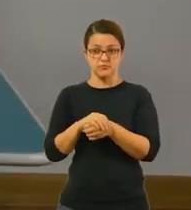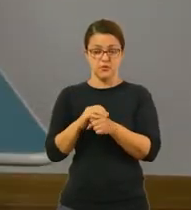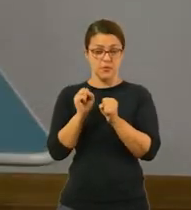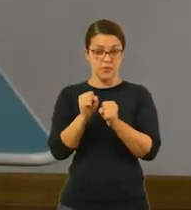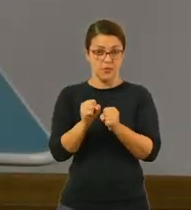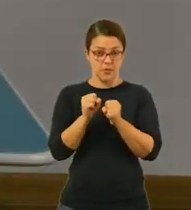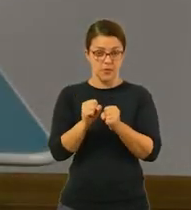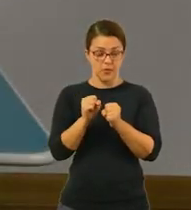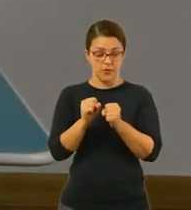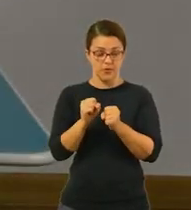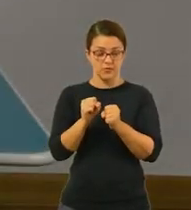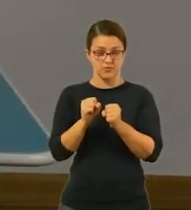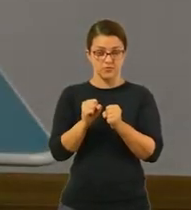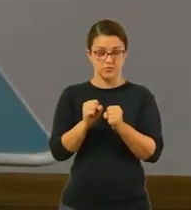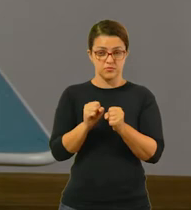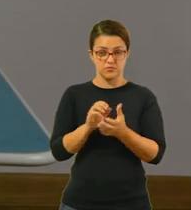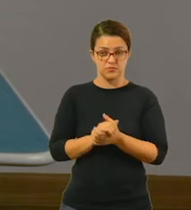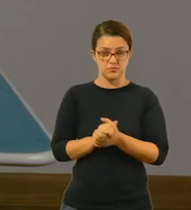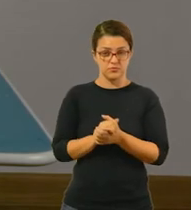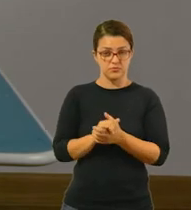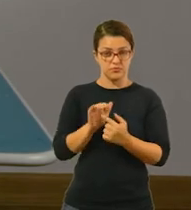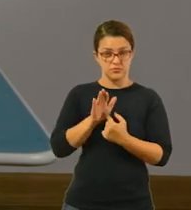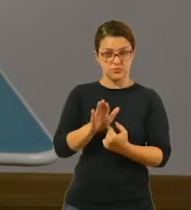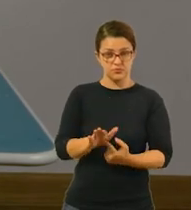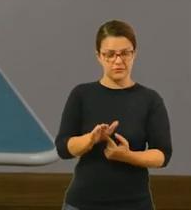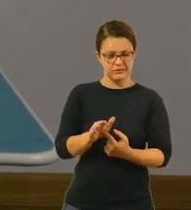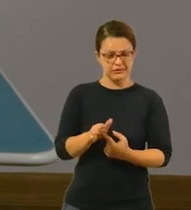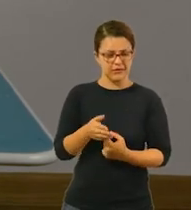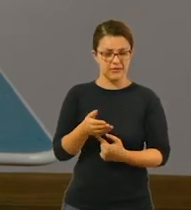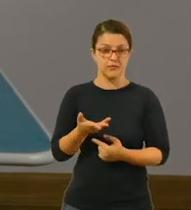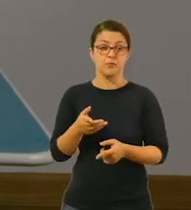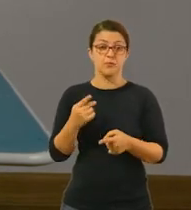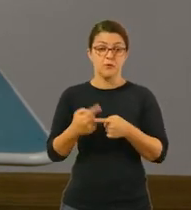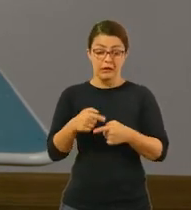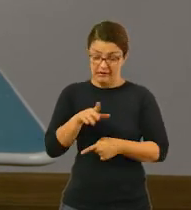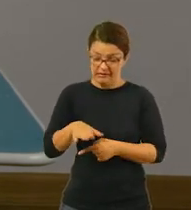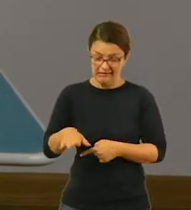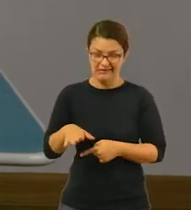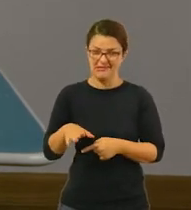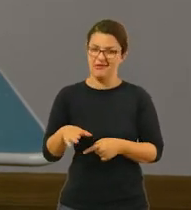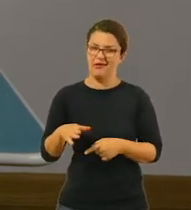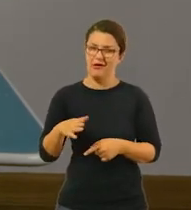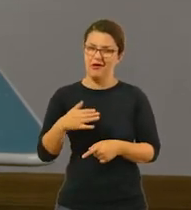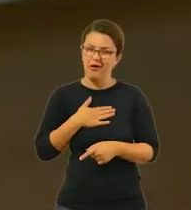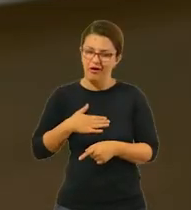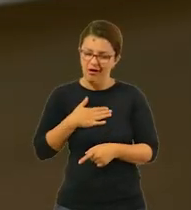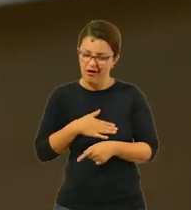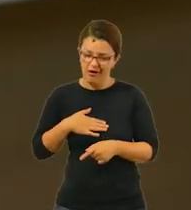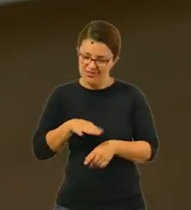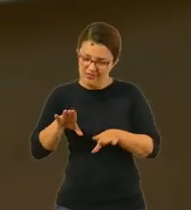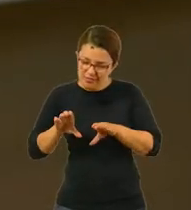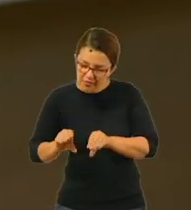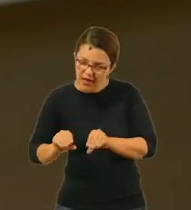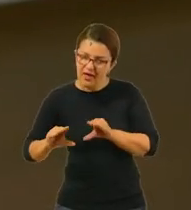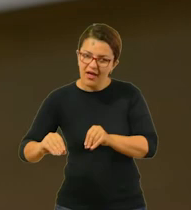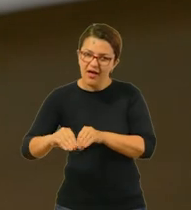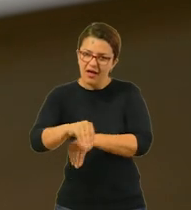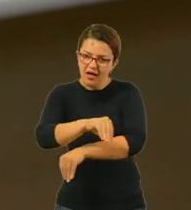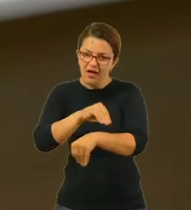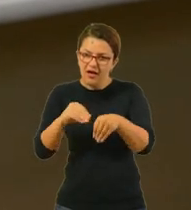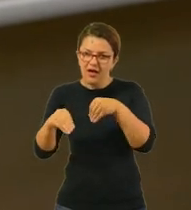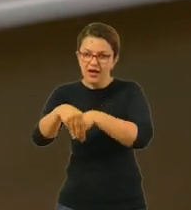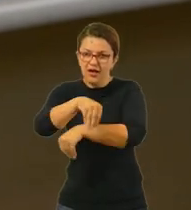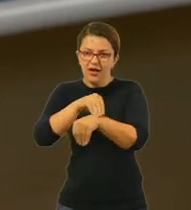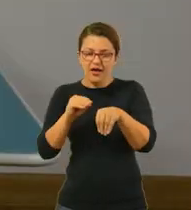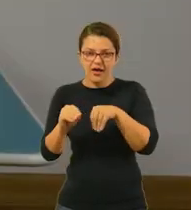aí, olha, você pode colocar assim, porque a criança sempre gosta de sentir o material, né, de pegar, de trocar de posição. Aí